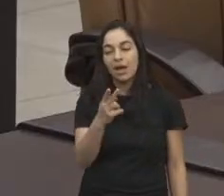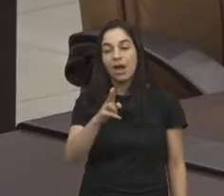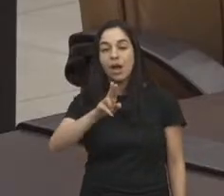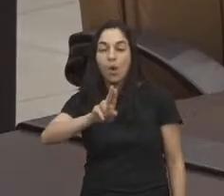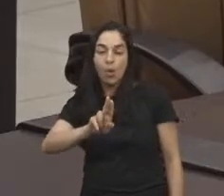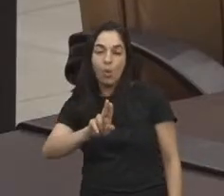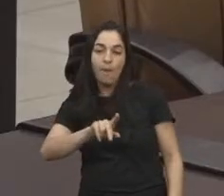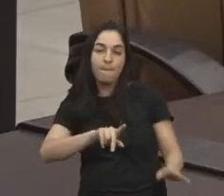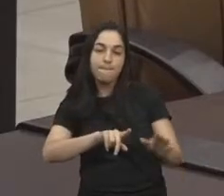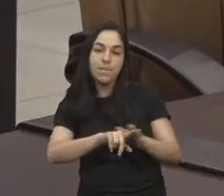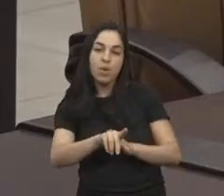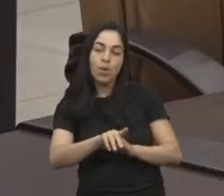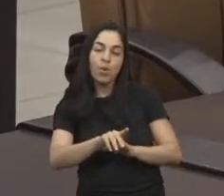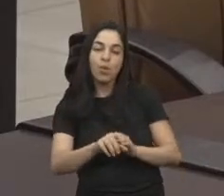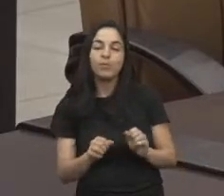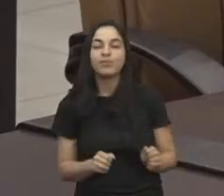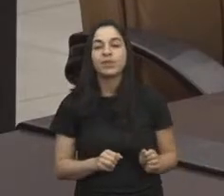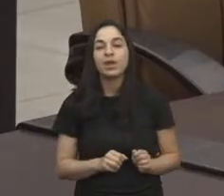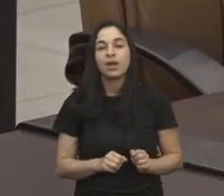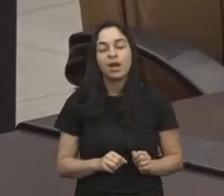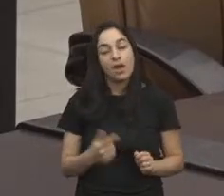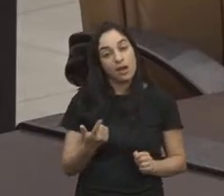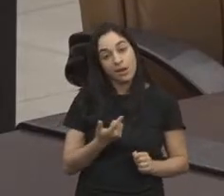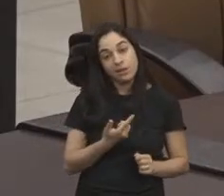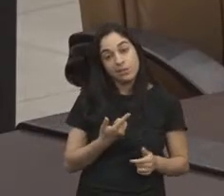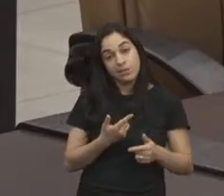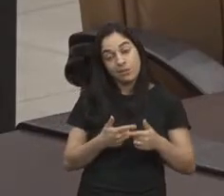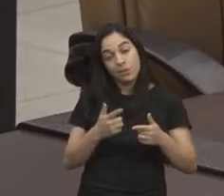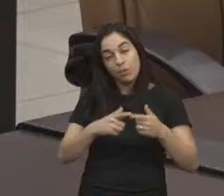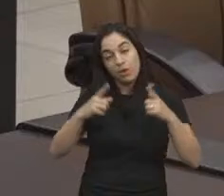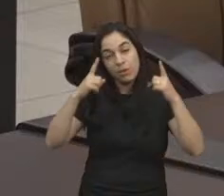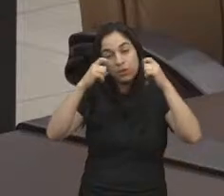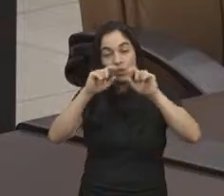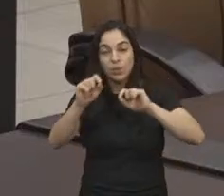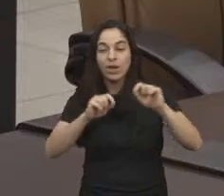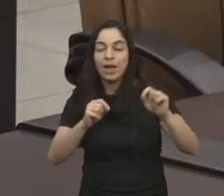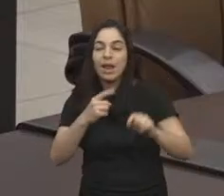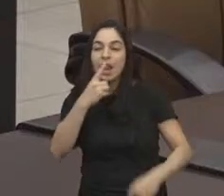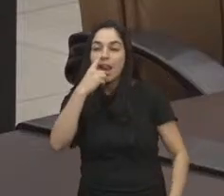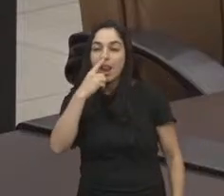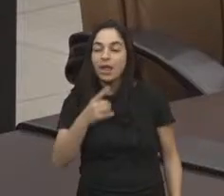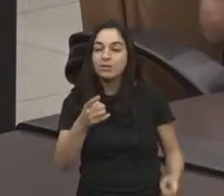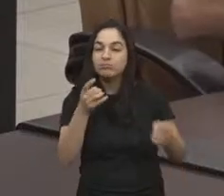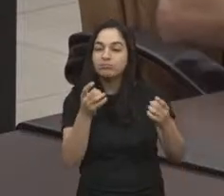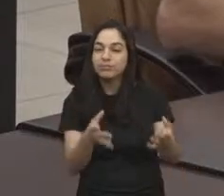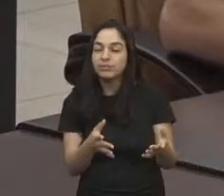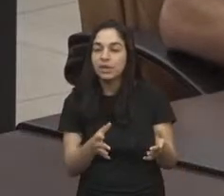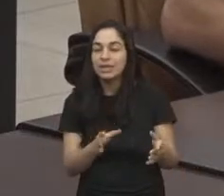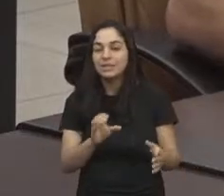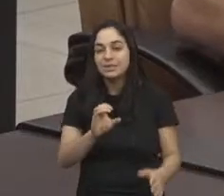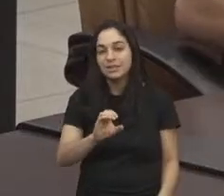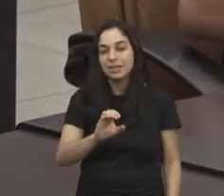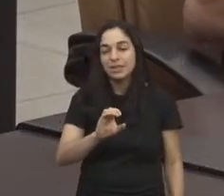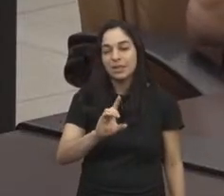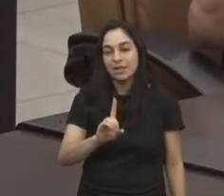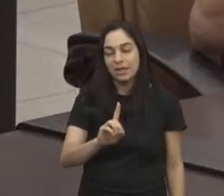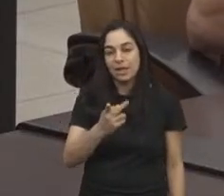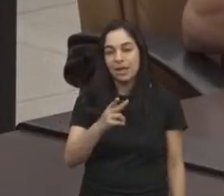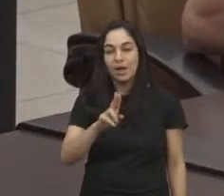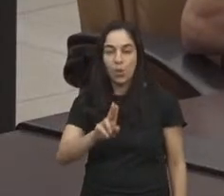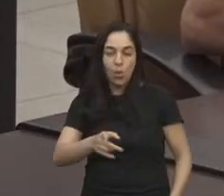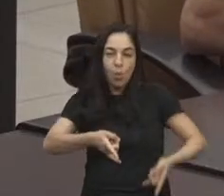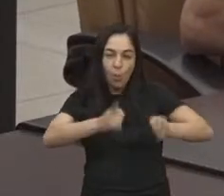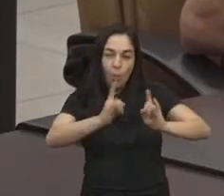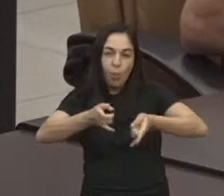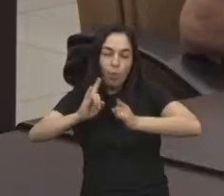podemos avançar, um desafio para nós, a questão de hoje, tanto descarte. Vou pegar aqui um exemplo, CDHU do bairro Bandeira Branca 2.